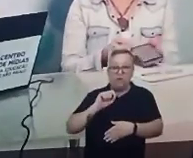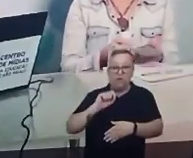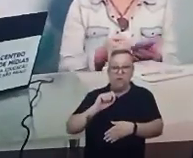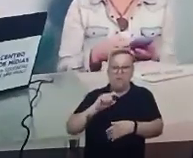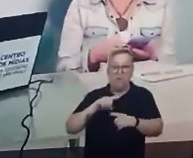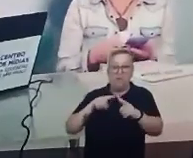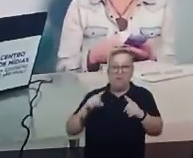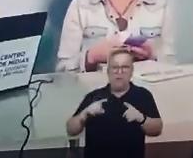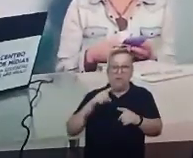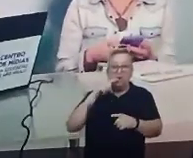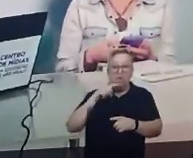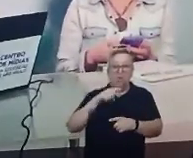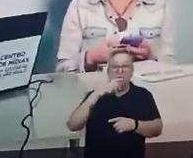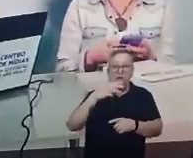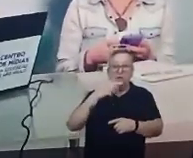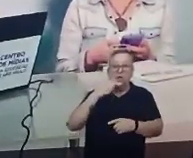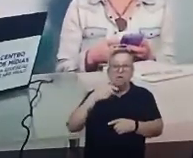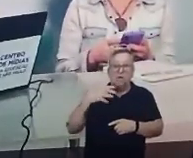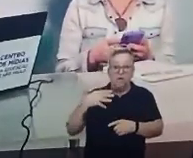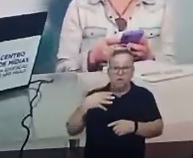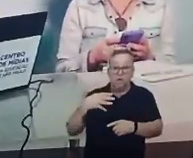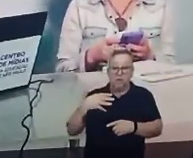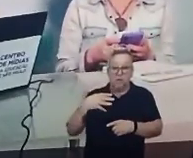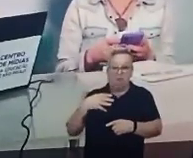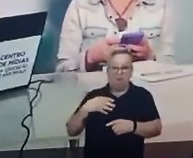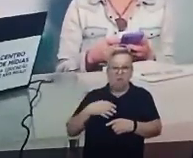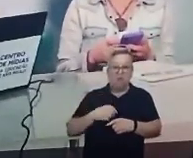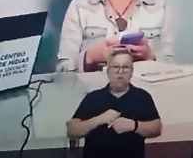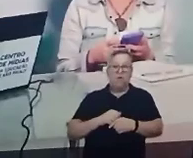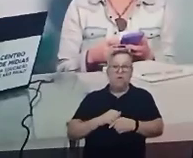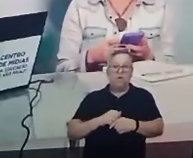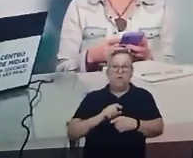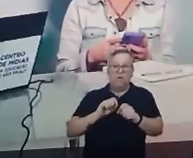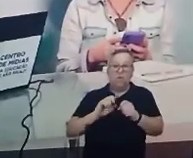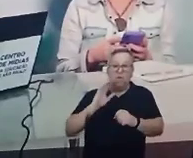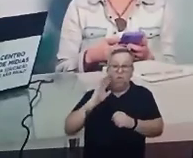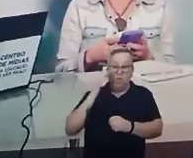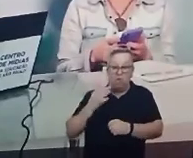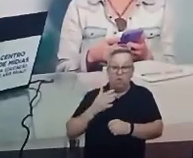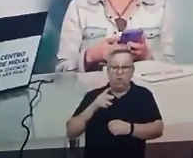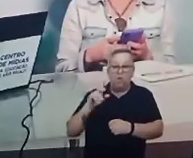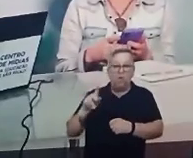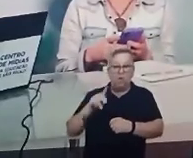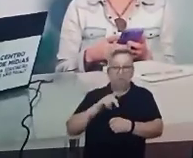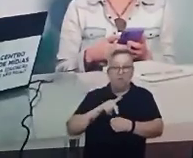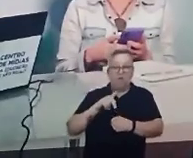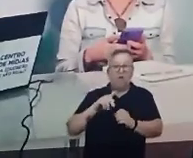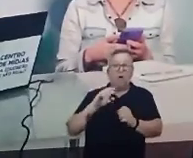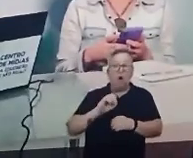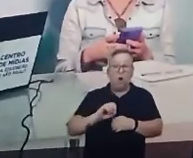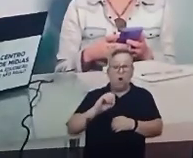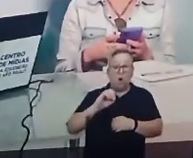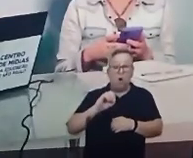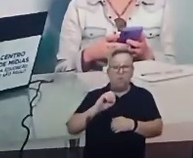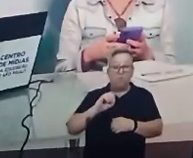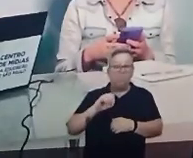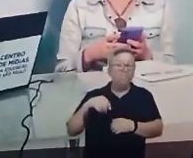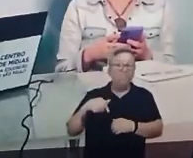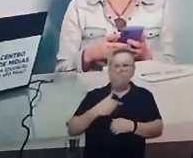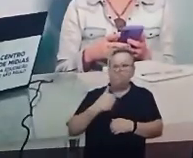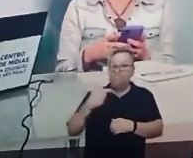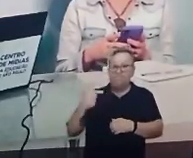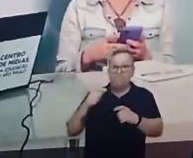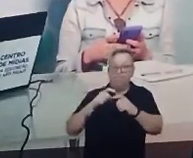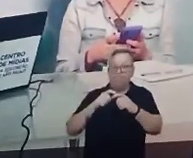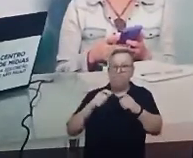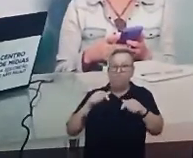da 1374. Com a vigência da 1374, o docente de categoria O, ele não tem mais um